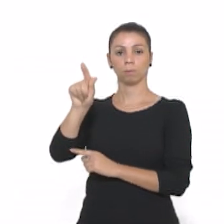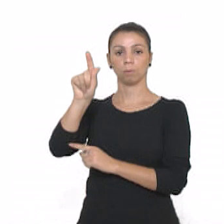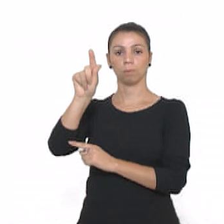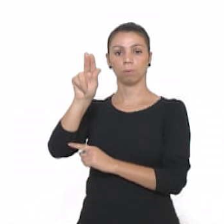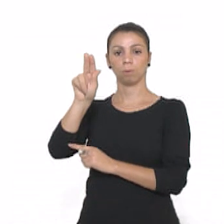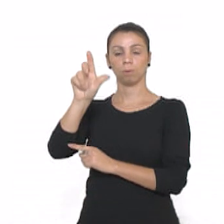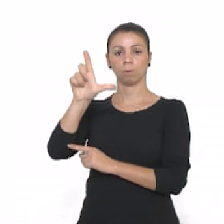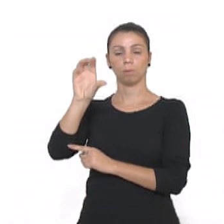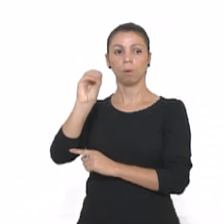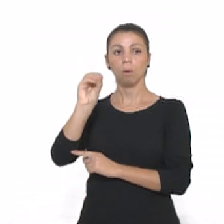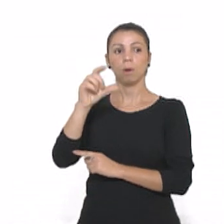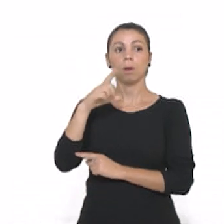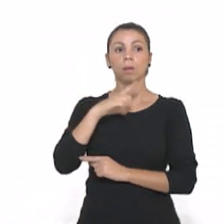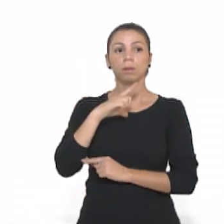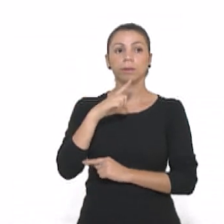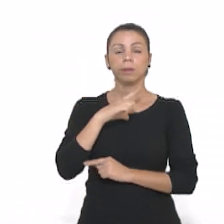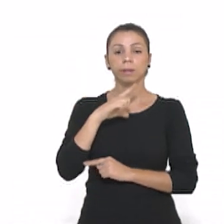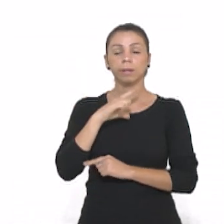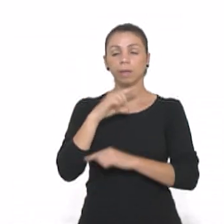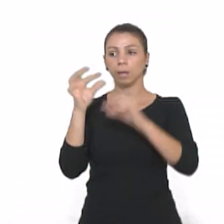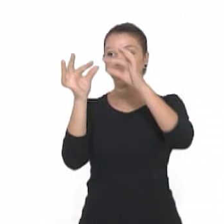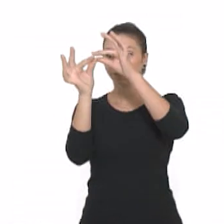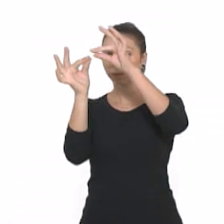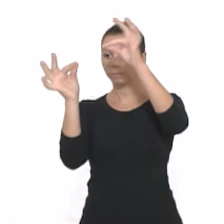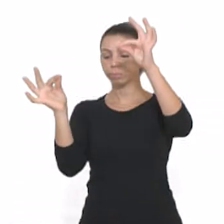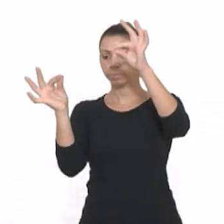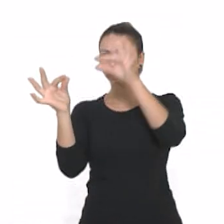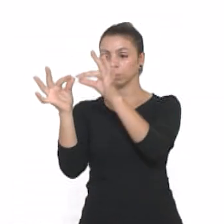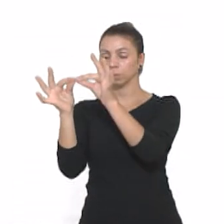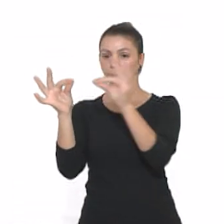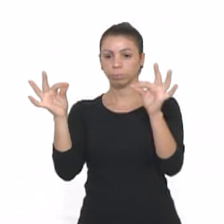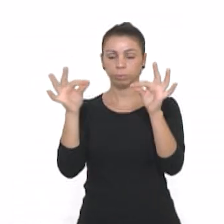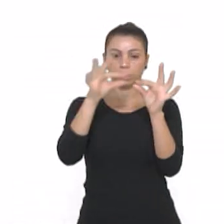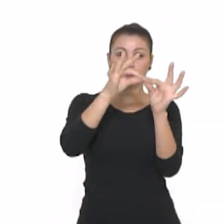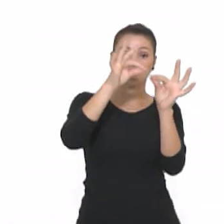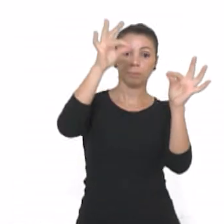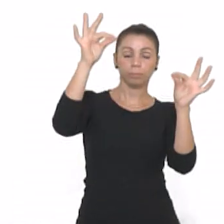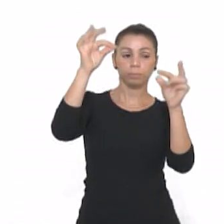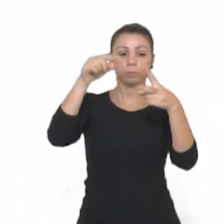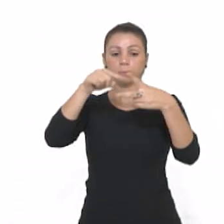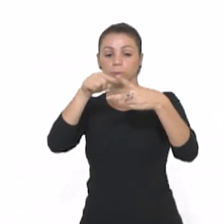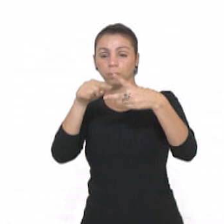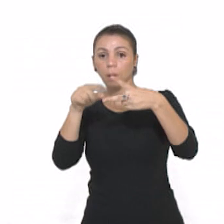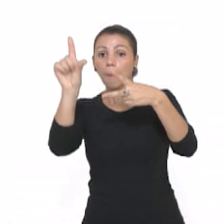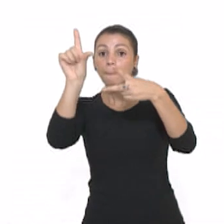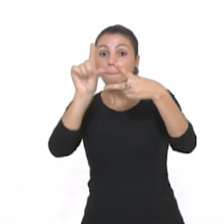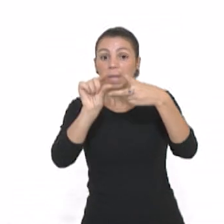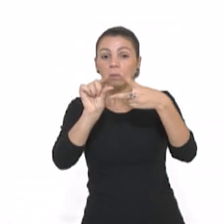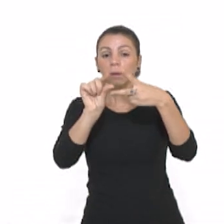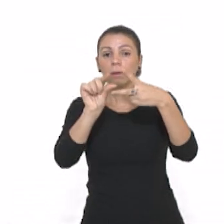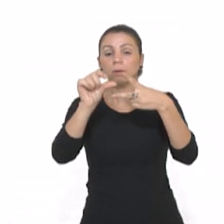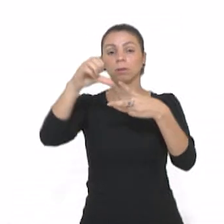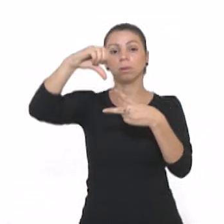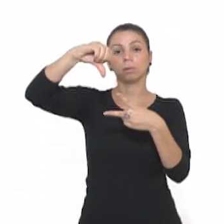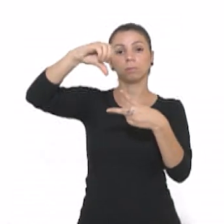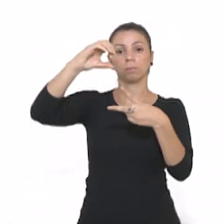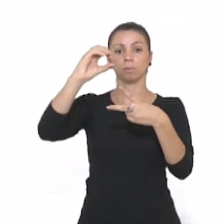seus ângulos internos menores que 90 graus. Isso é importante a gente não esquecer. Por